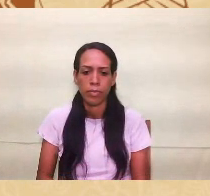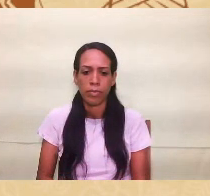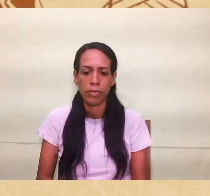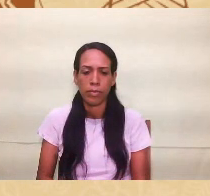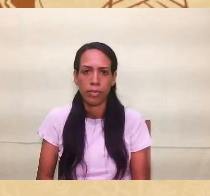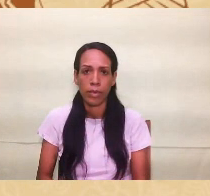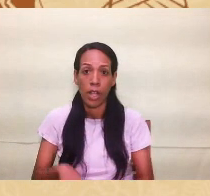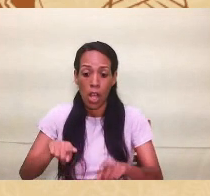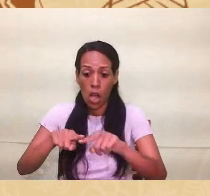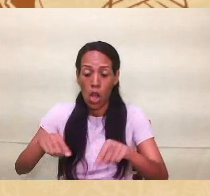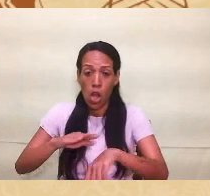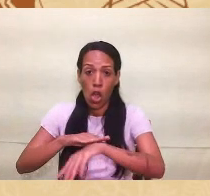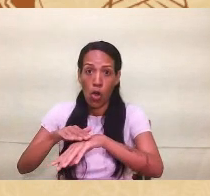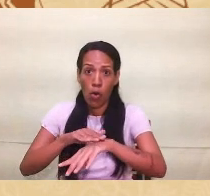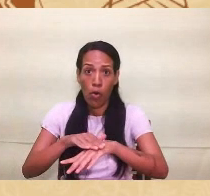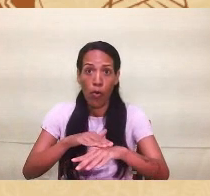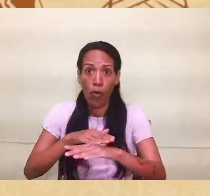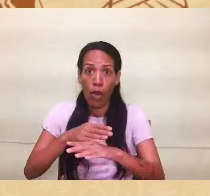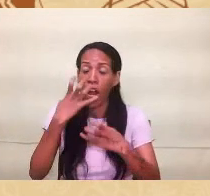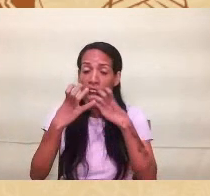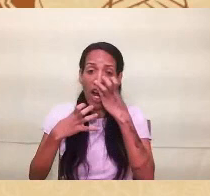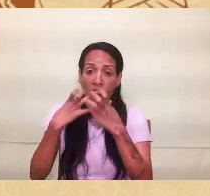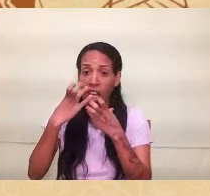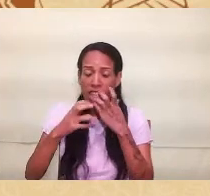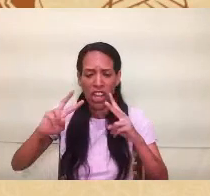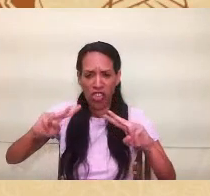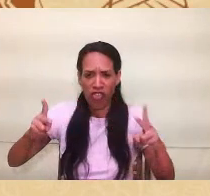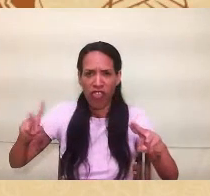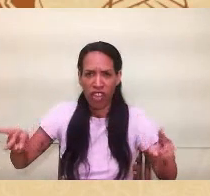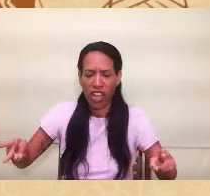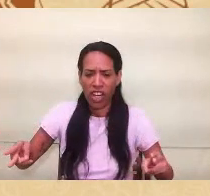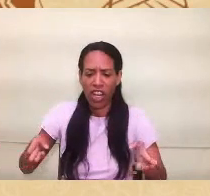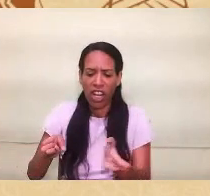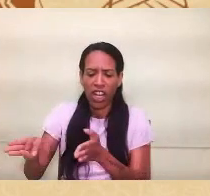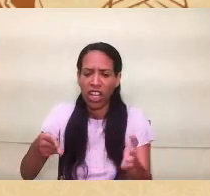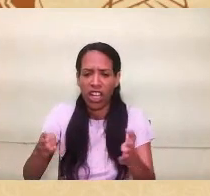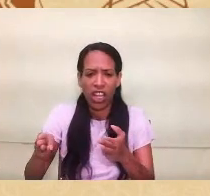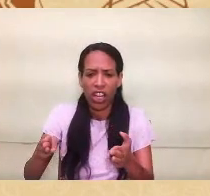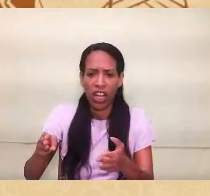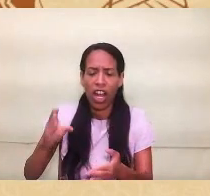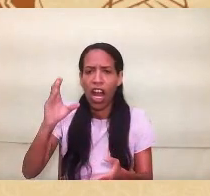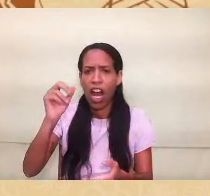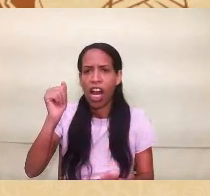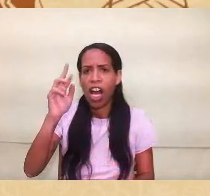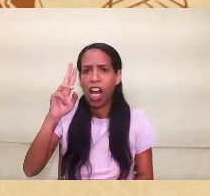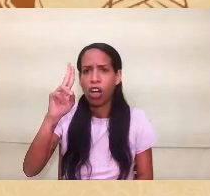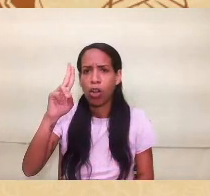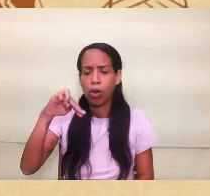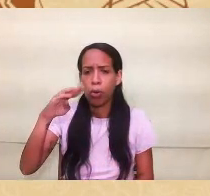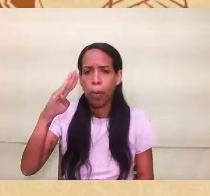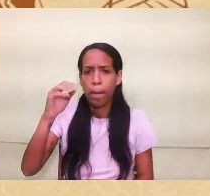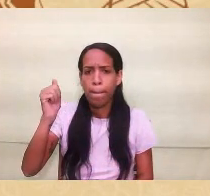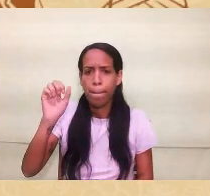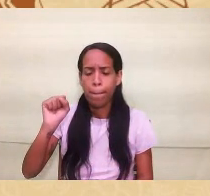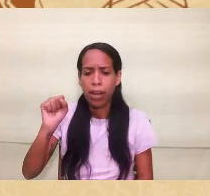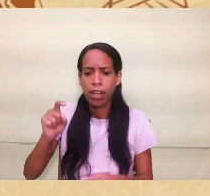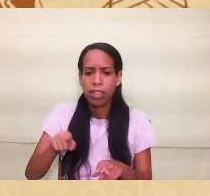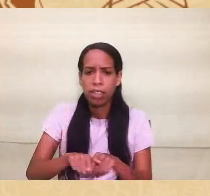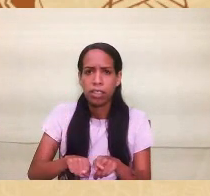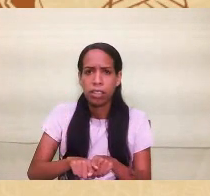roda de conversa, cantigas, é diferente porque guiada pelos Karubá, Sui, Apu, Sui,